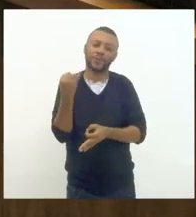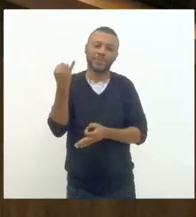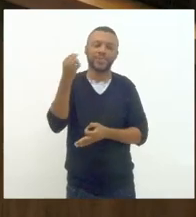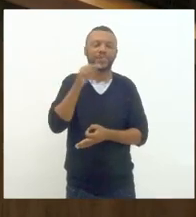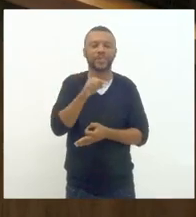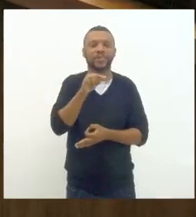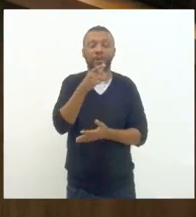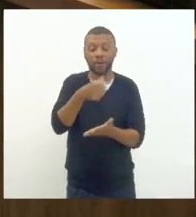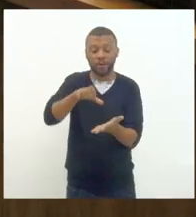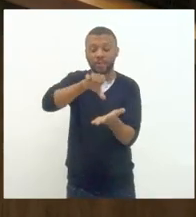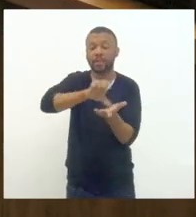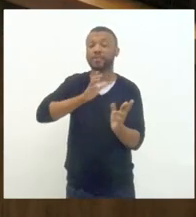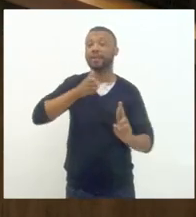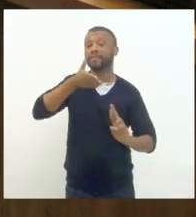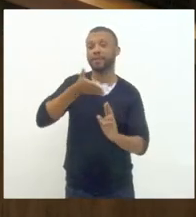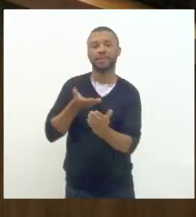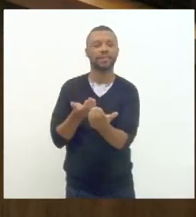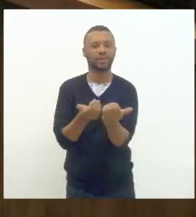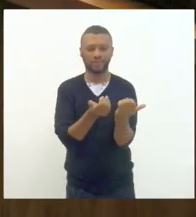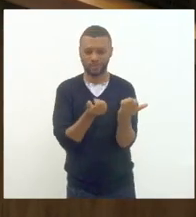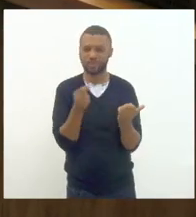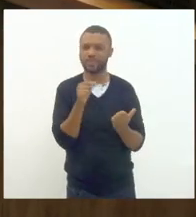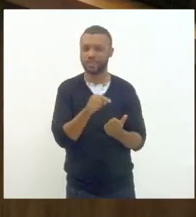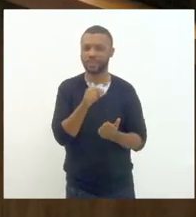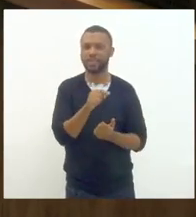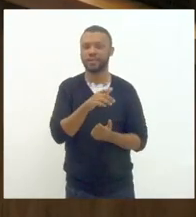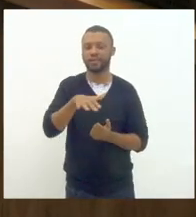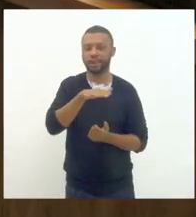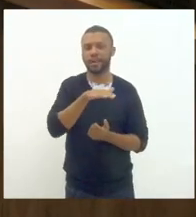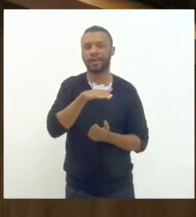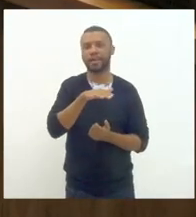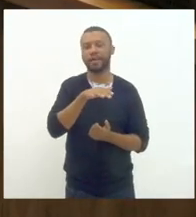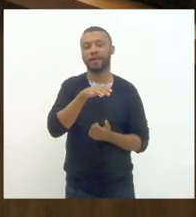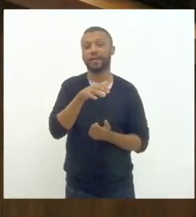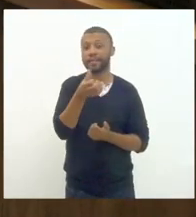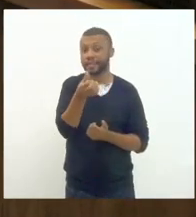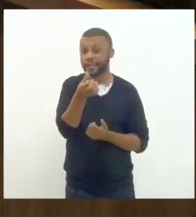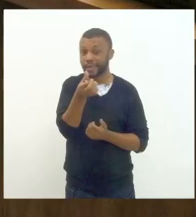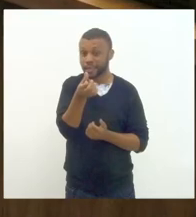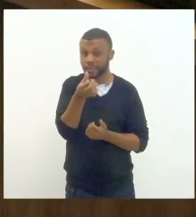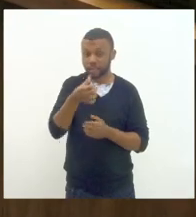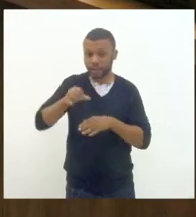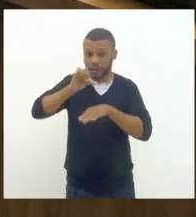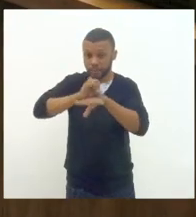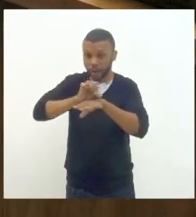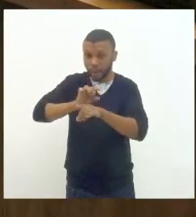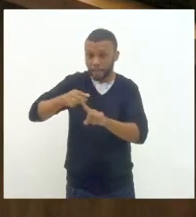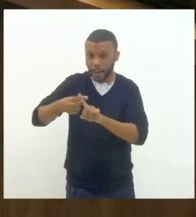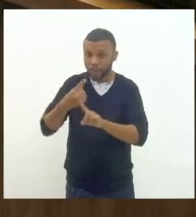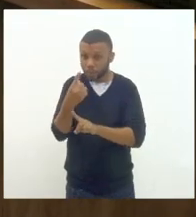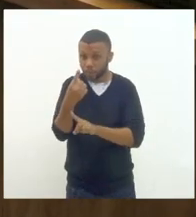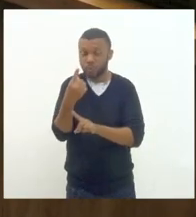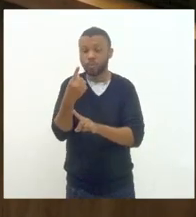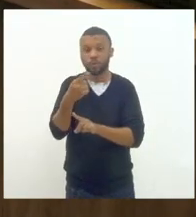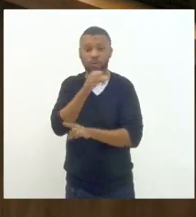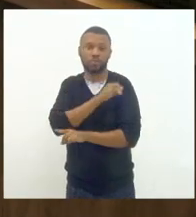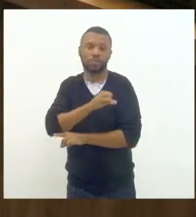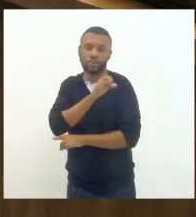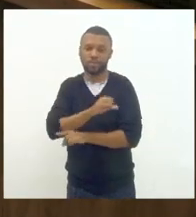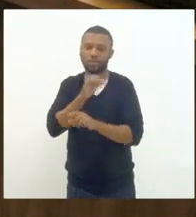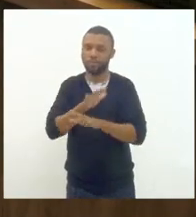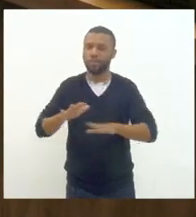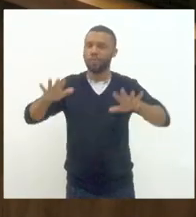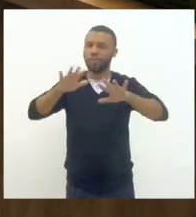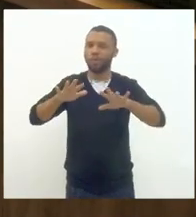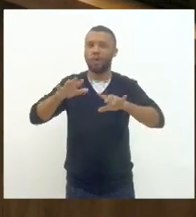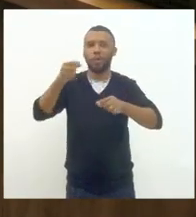Os Centros de Referência da Juventude, que há 6 na capital e 1 na região metropolitana, é uma política